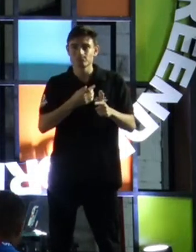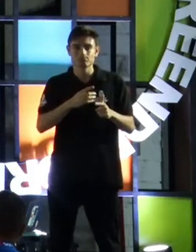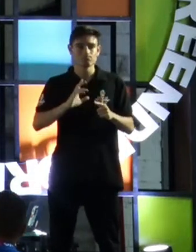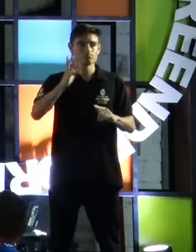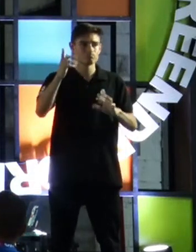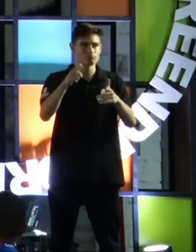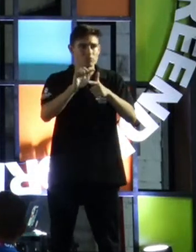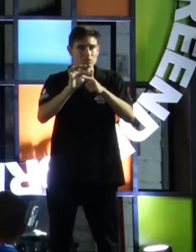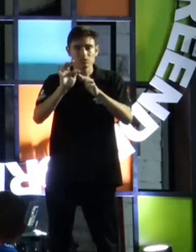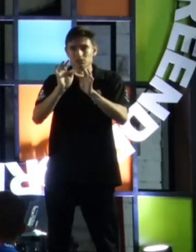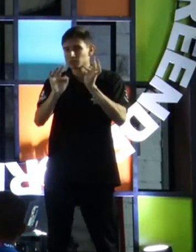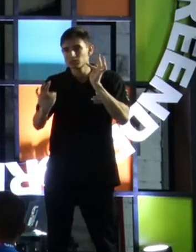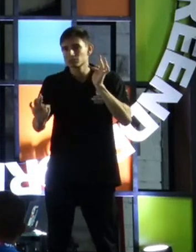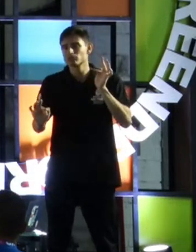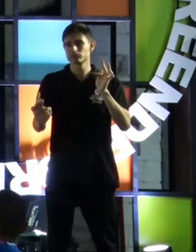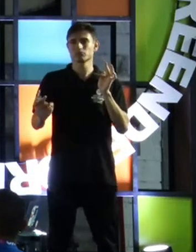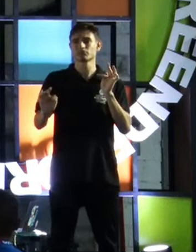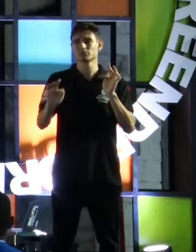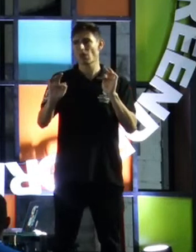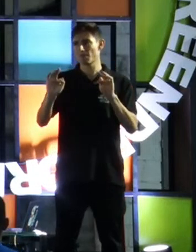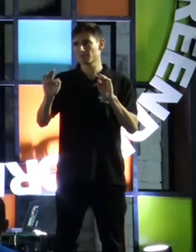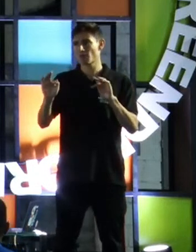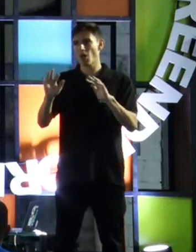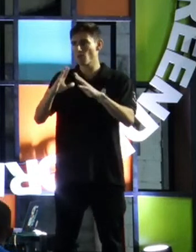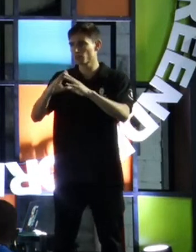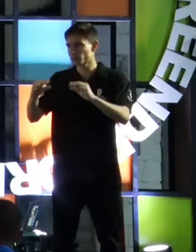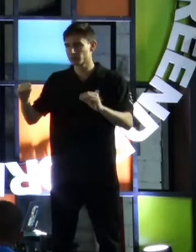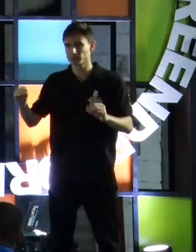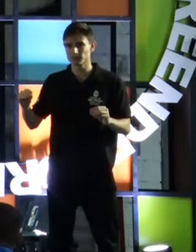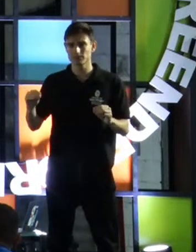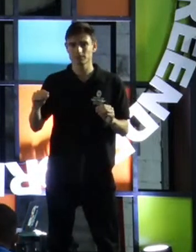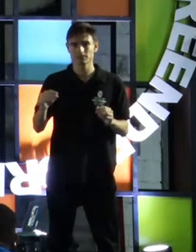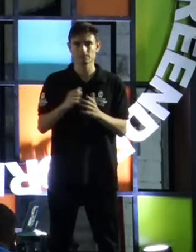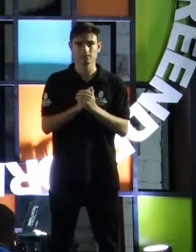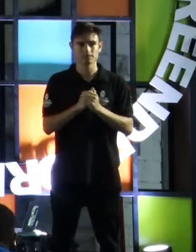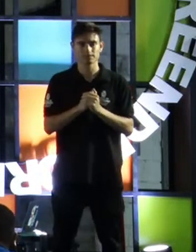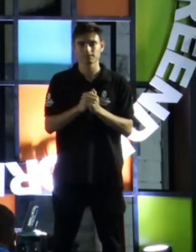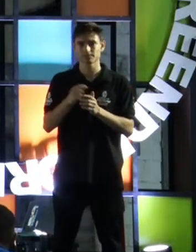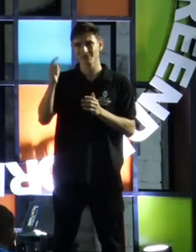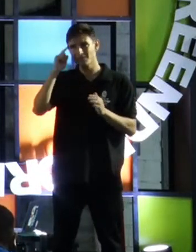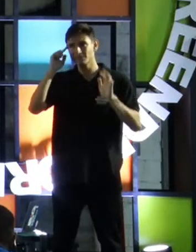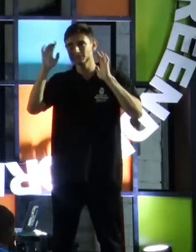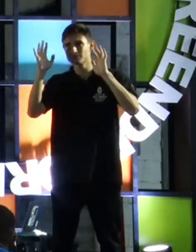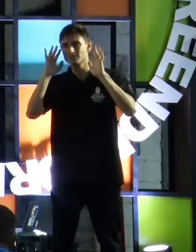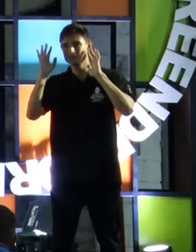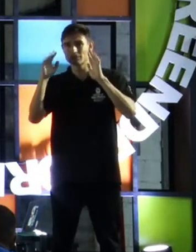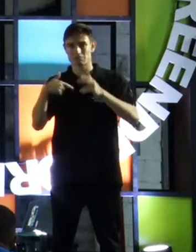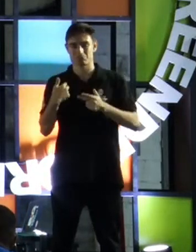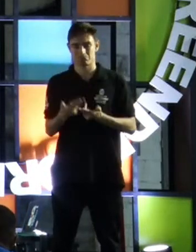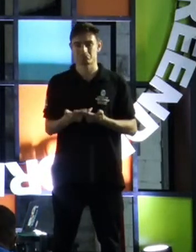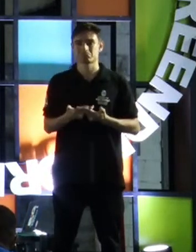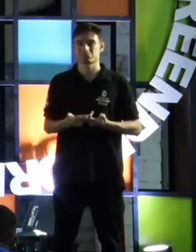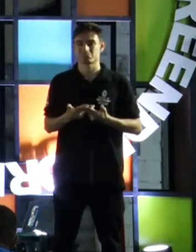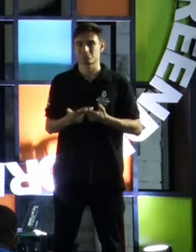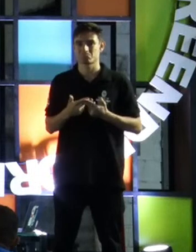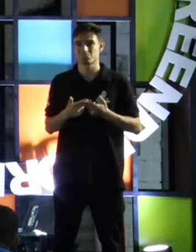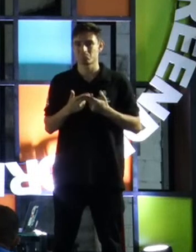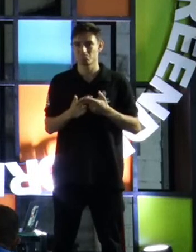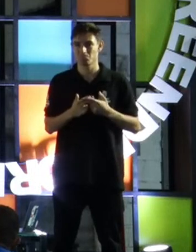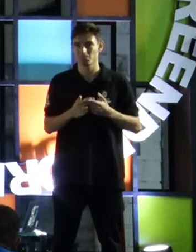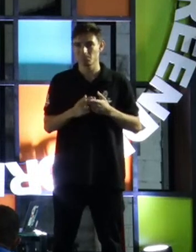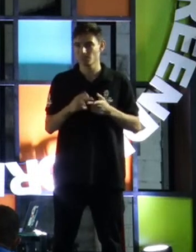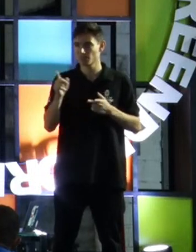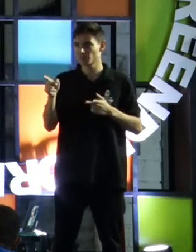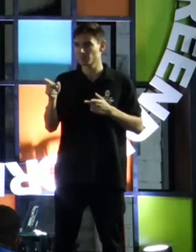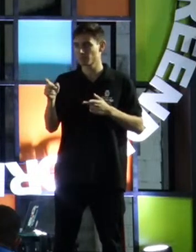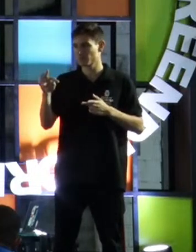problemas simples estão se acabando. Não tem quem aguente, mas pensa numa coisa que eu não tenho paciência, é de ser mentor